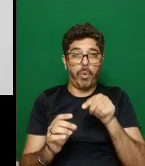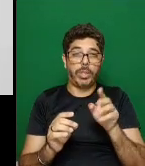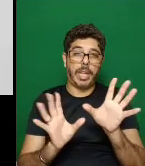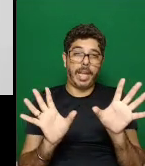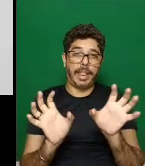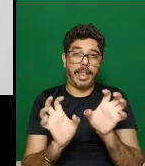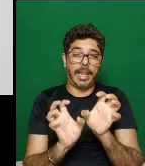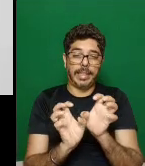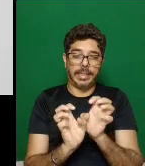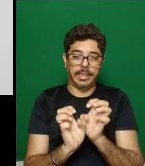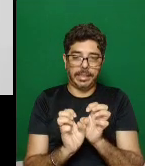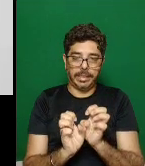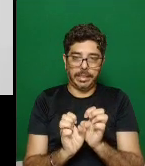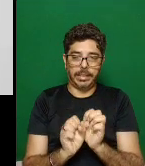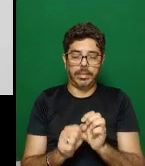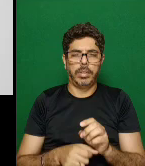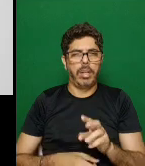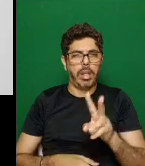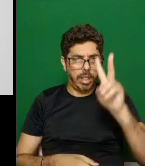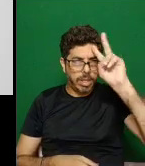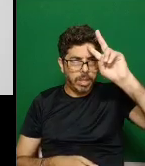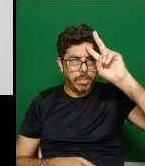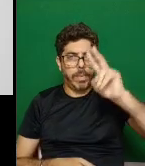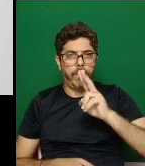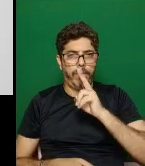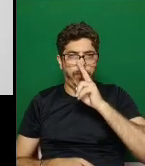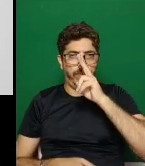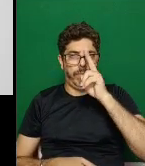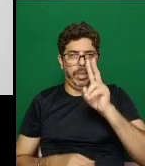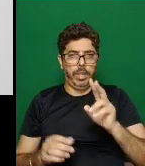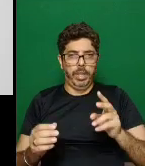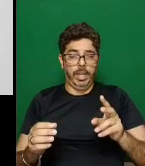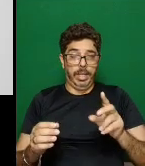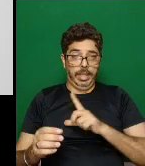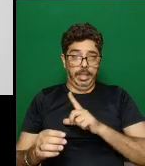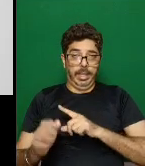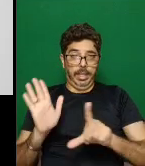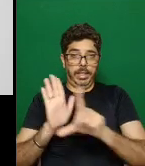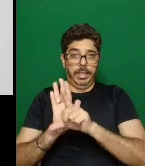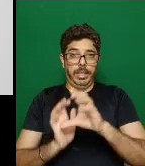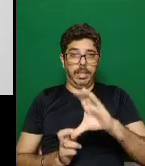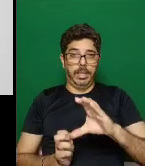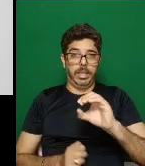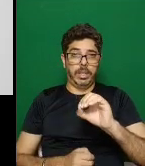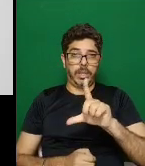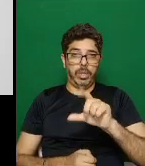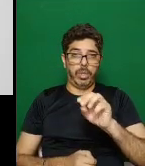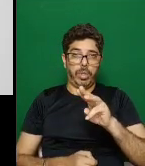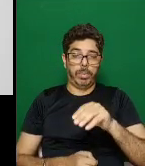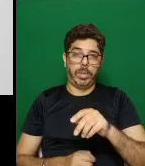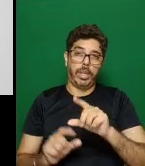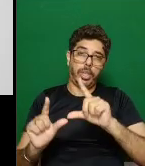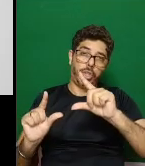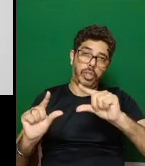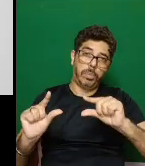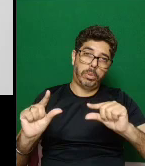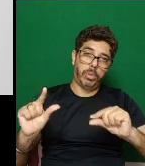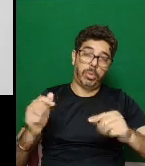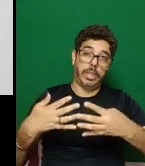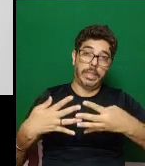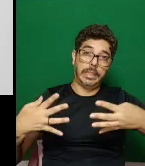significativa. Lembre-se, a força eletrostática é dada pela lei de Coulomb e, portanto, diminui drasticamente com a